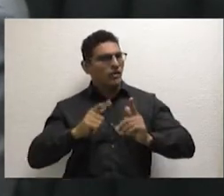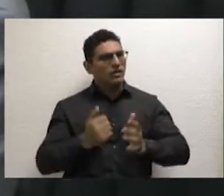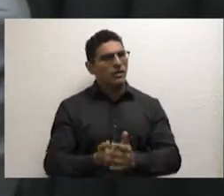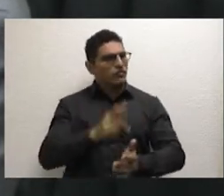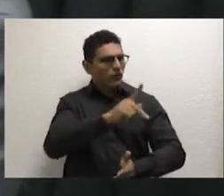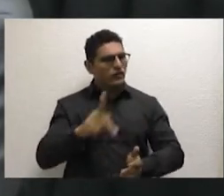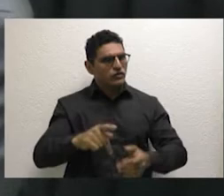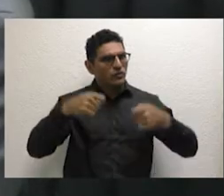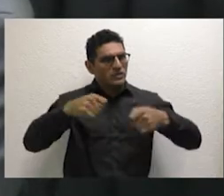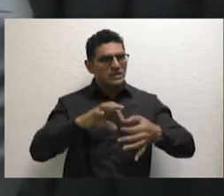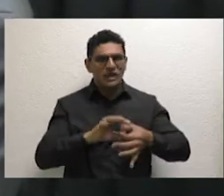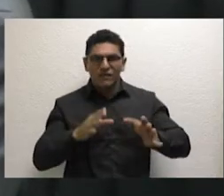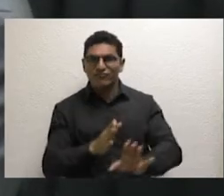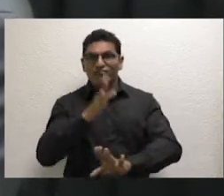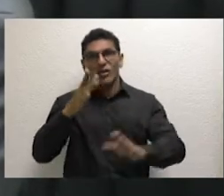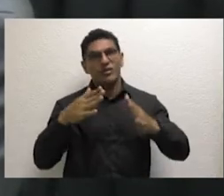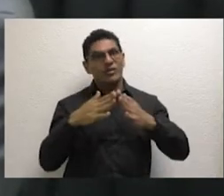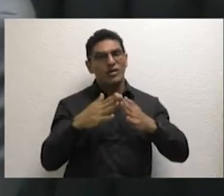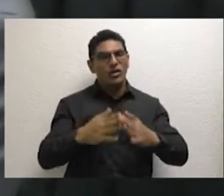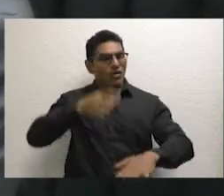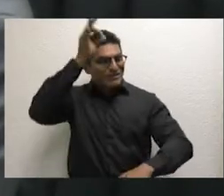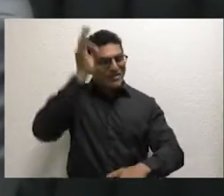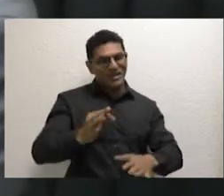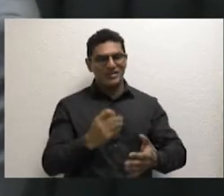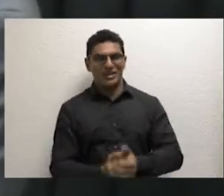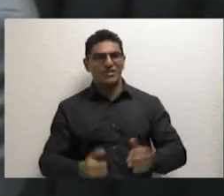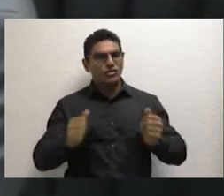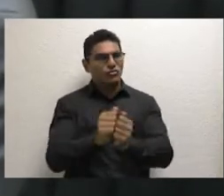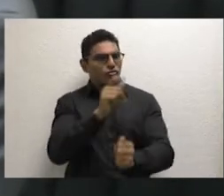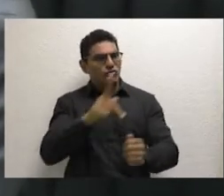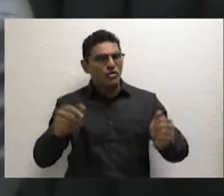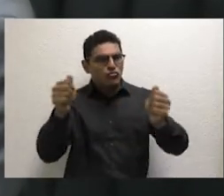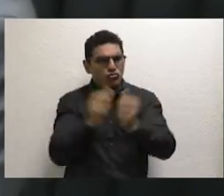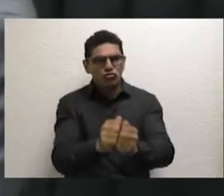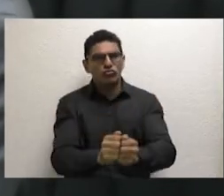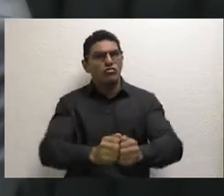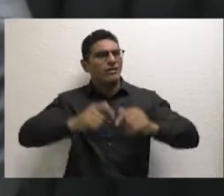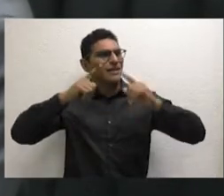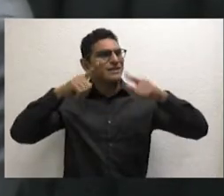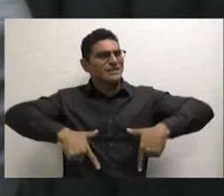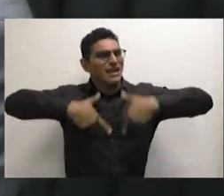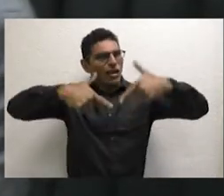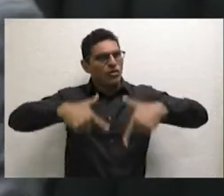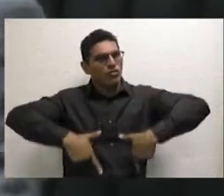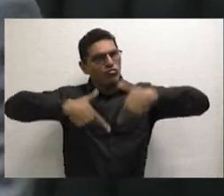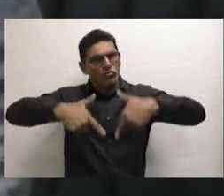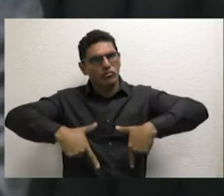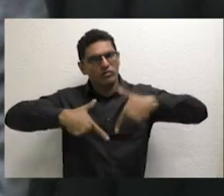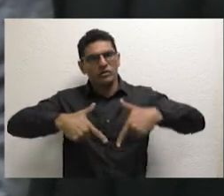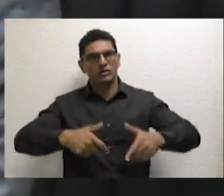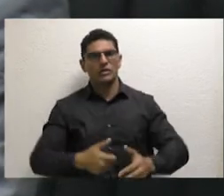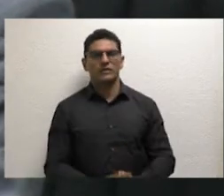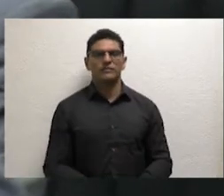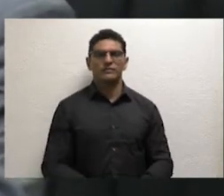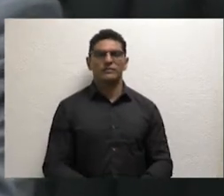e eu como vice-presidente da comissão de educação estamos juntos nesta causa justa e nobre e oportuna